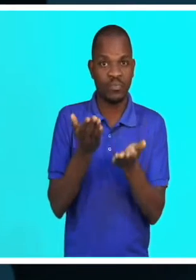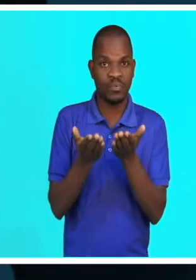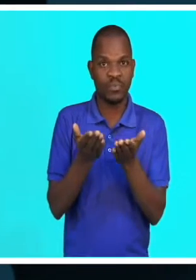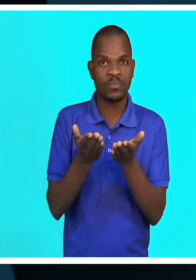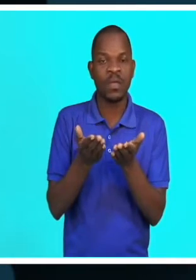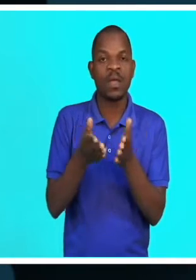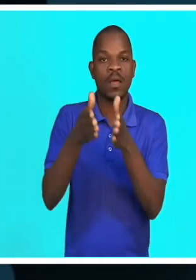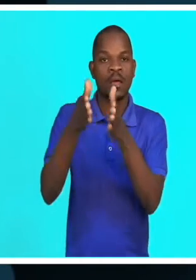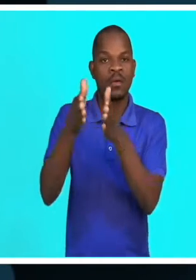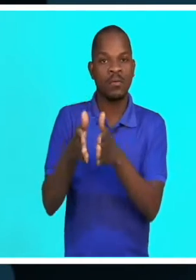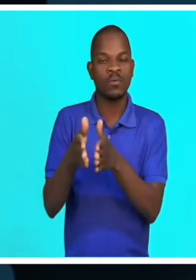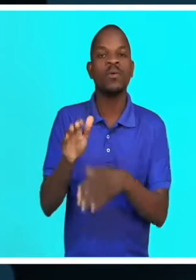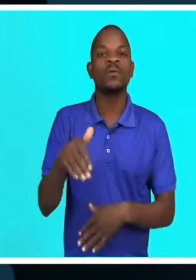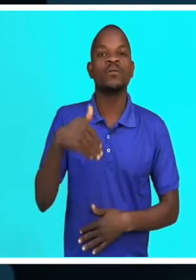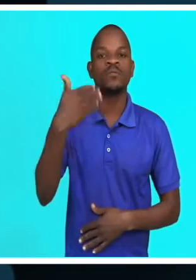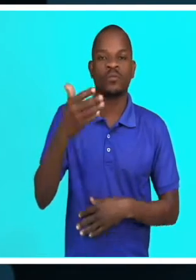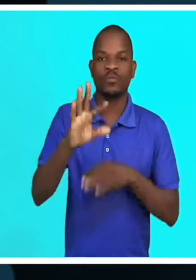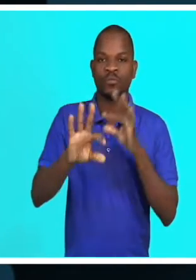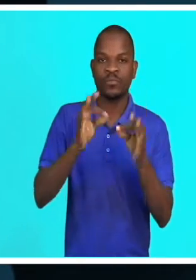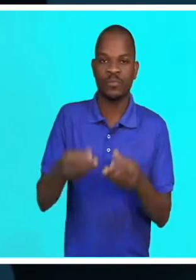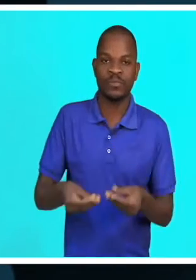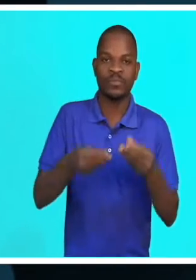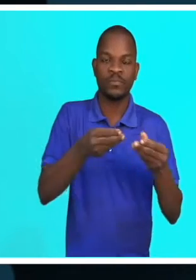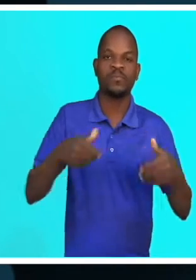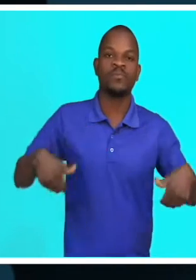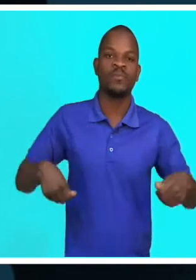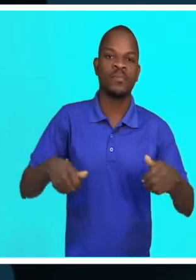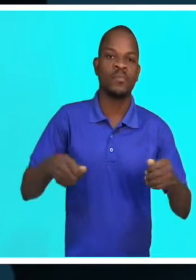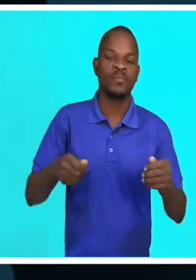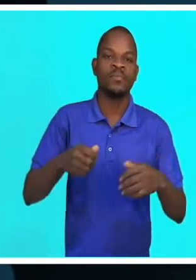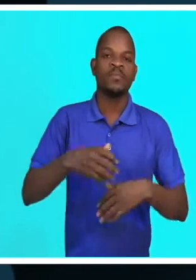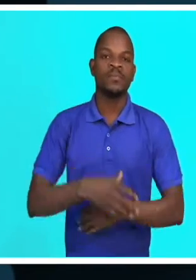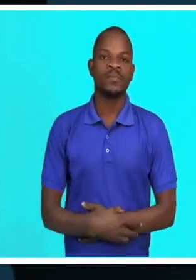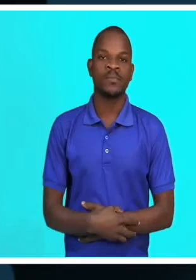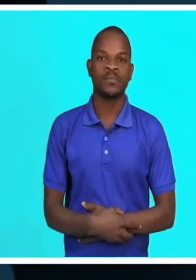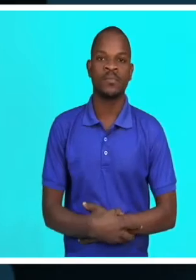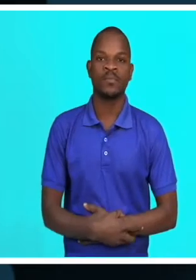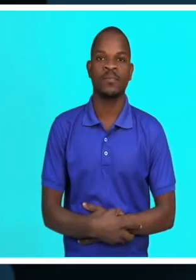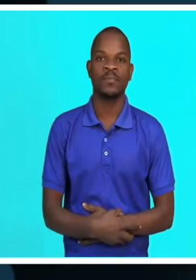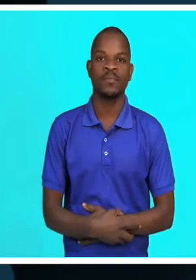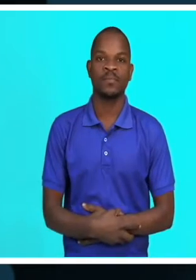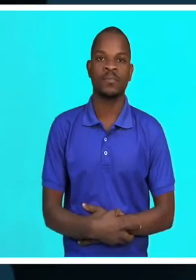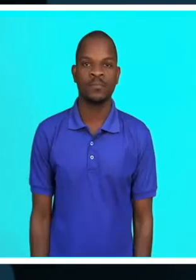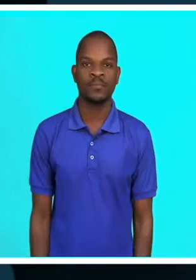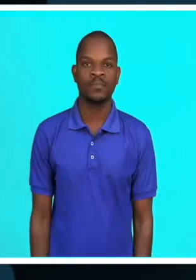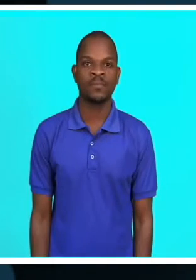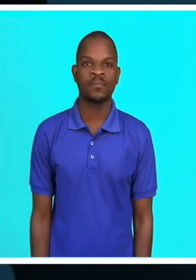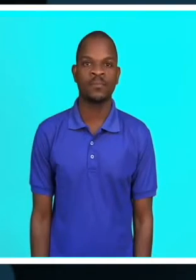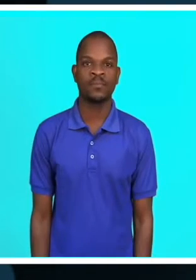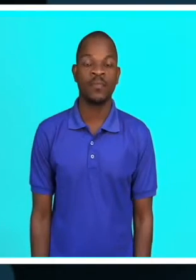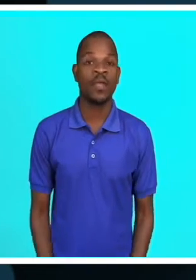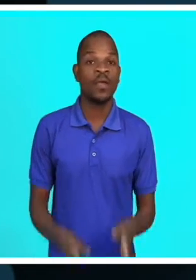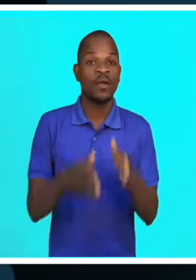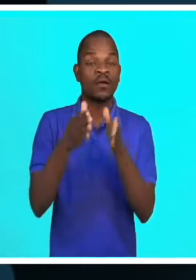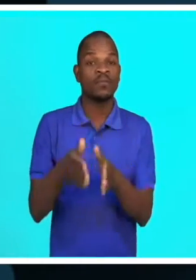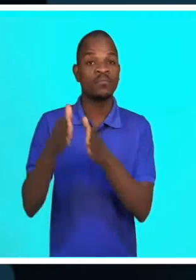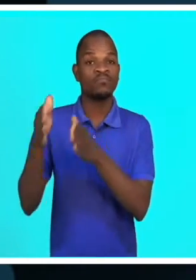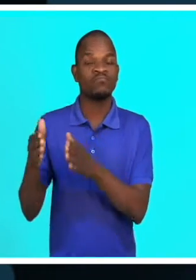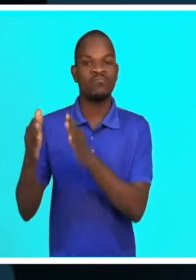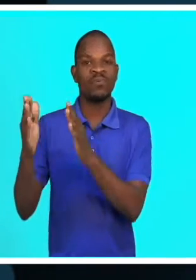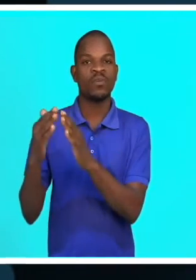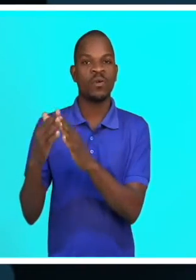os técnicos, diretamente com os técnicos, eles veem o grau de necessidade do paciente e assim é atribuída a cadeira de rodas. Das pessoas que nos